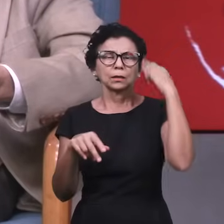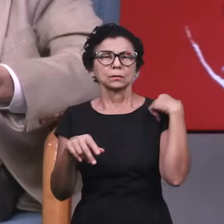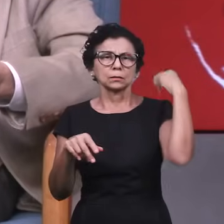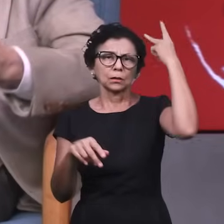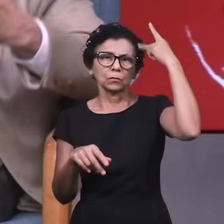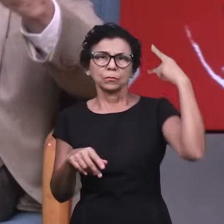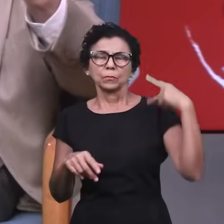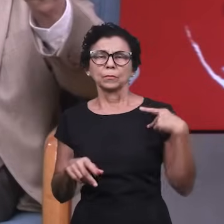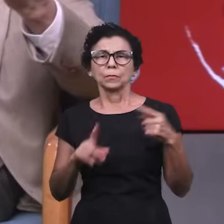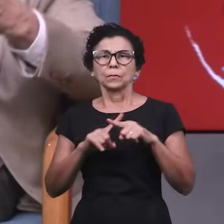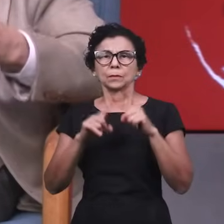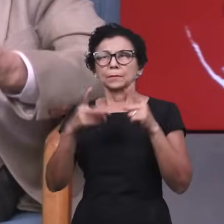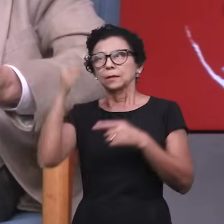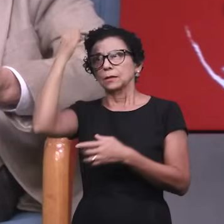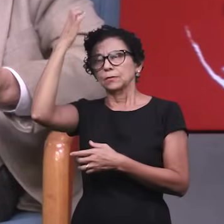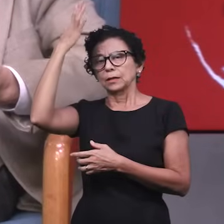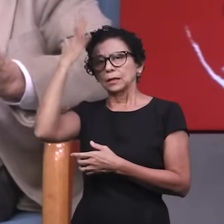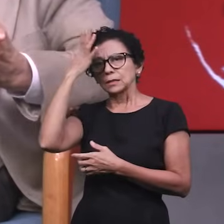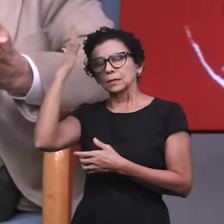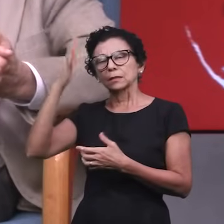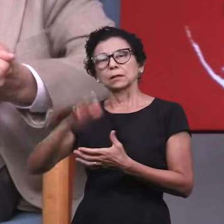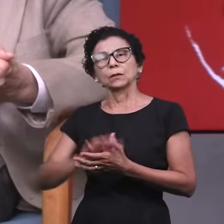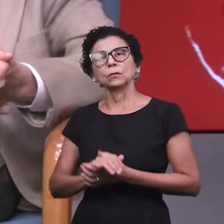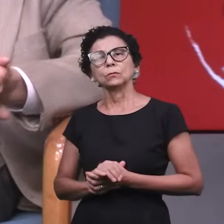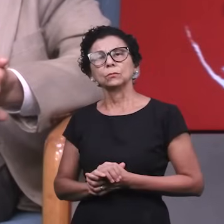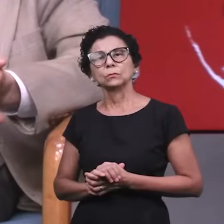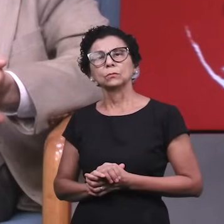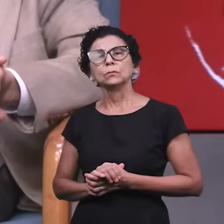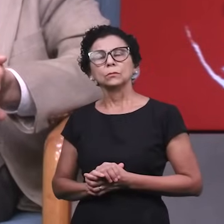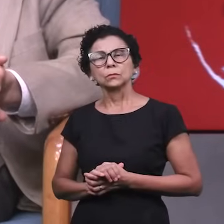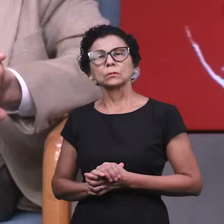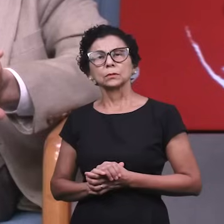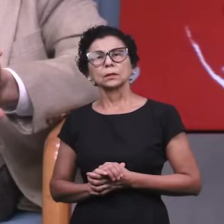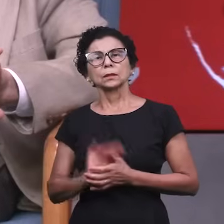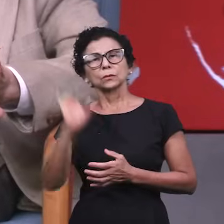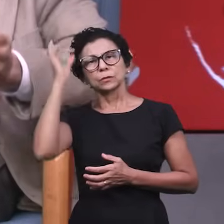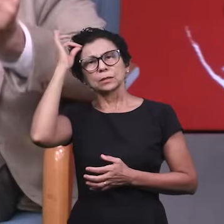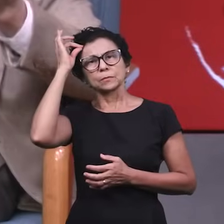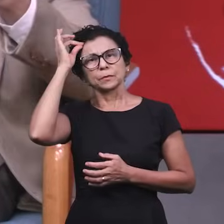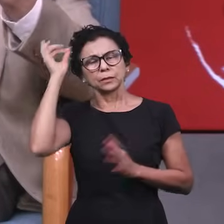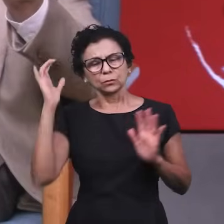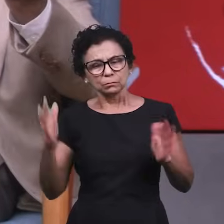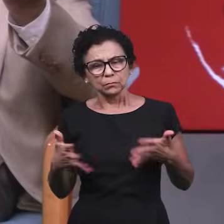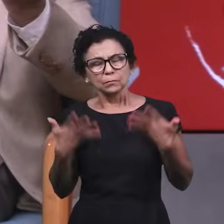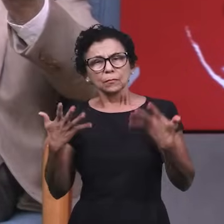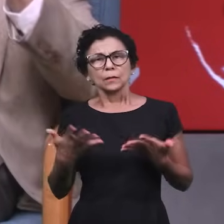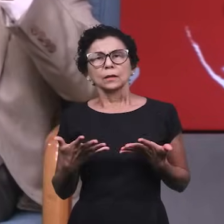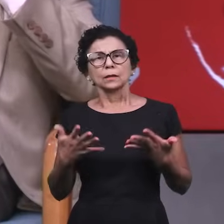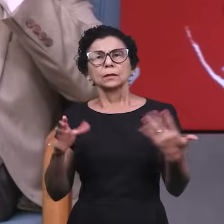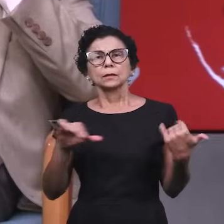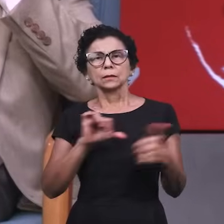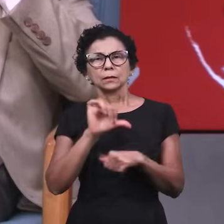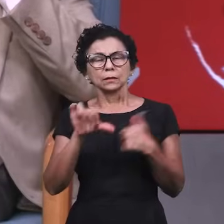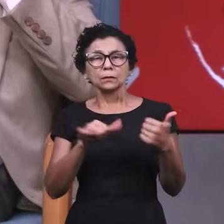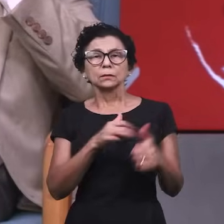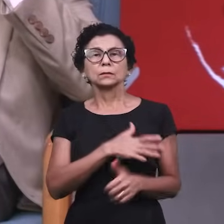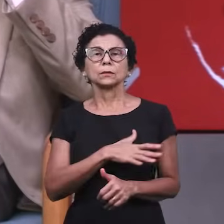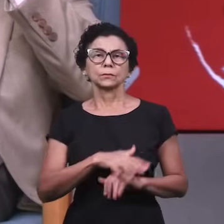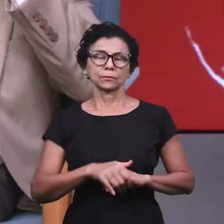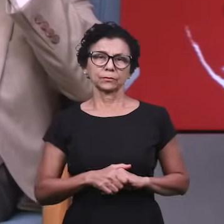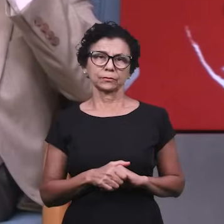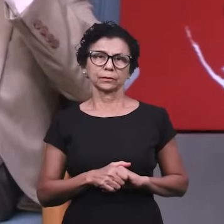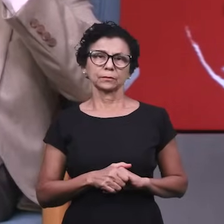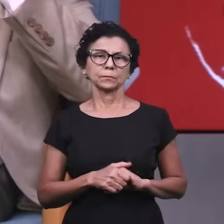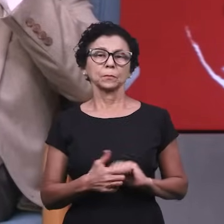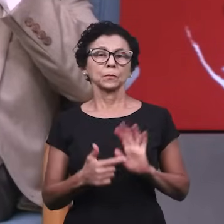Espírito vivifica, mostrando a importância do ministério e o entendimento do ministério